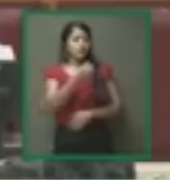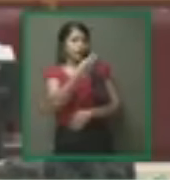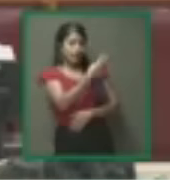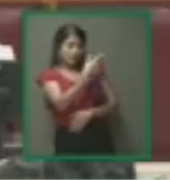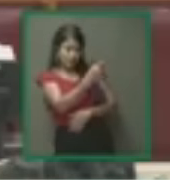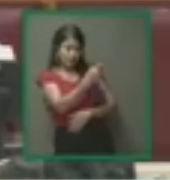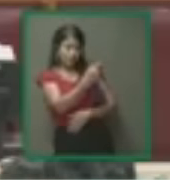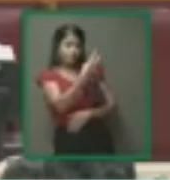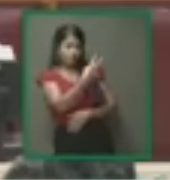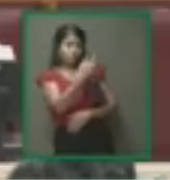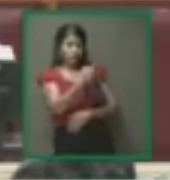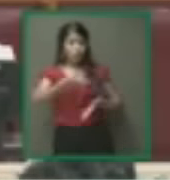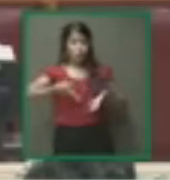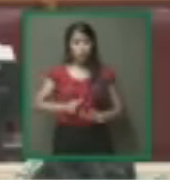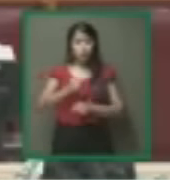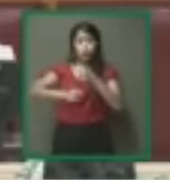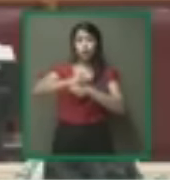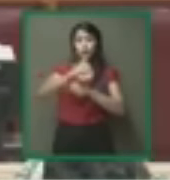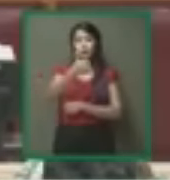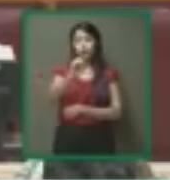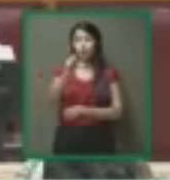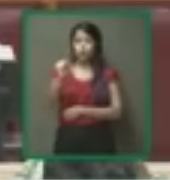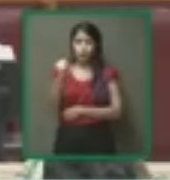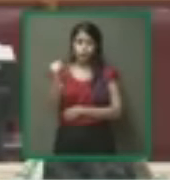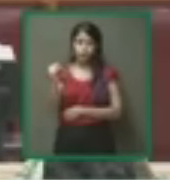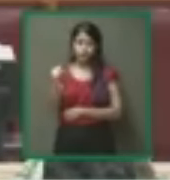37 anos, Excelência. Eu nasci em 88.